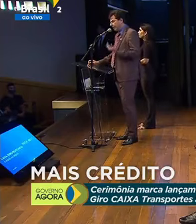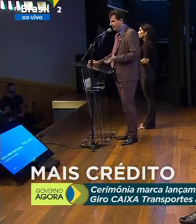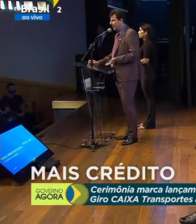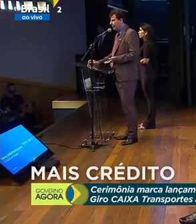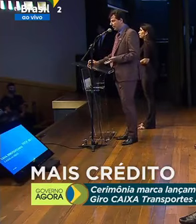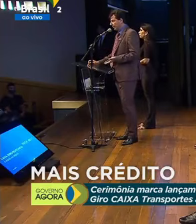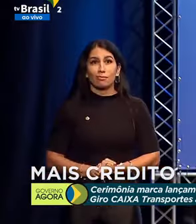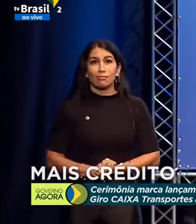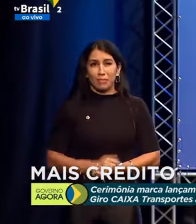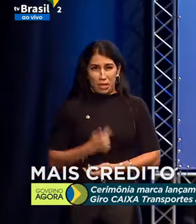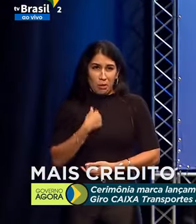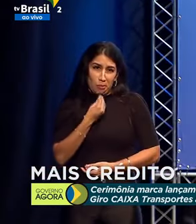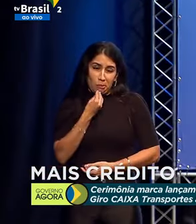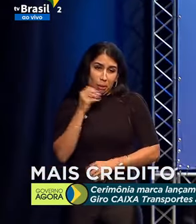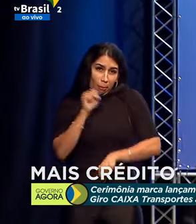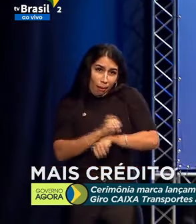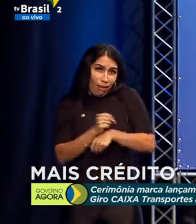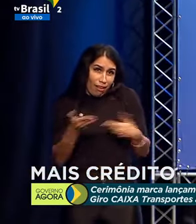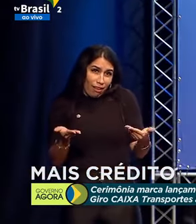Eu deveria parar por aqui,